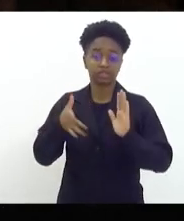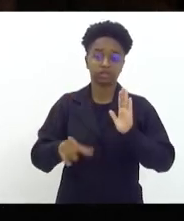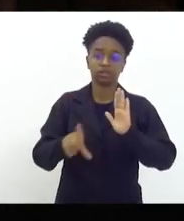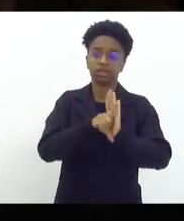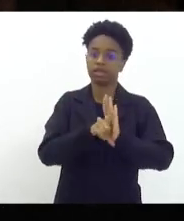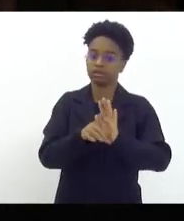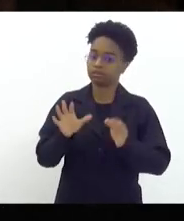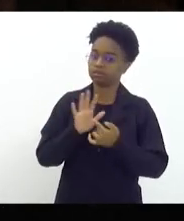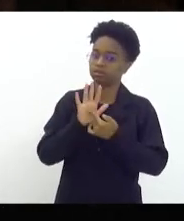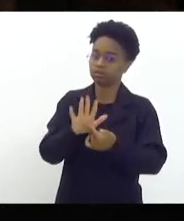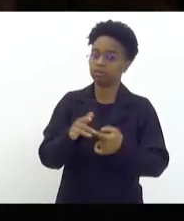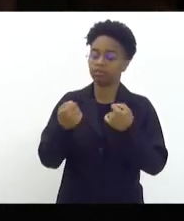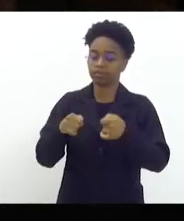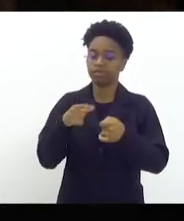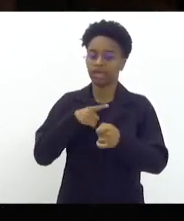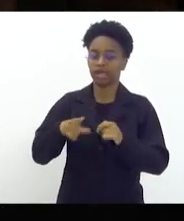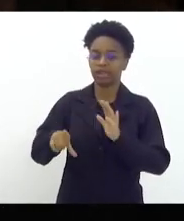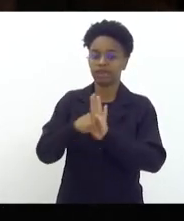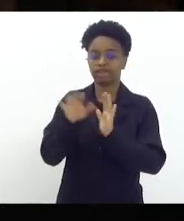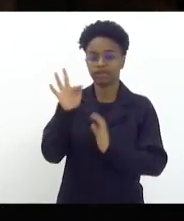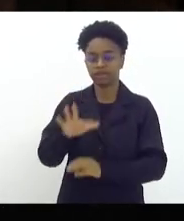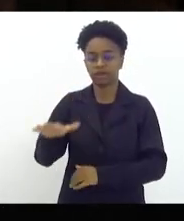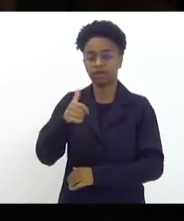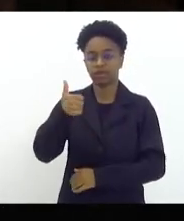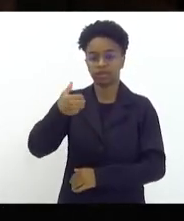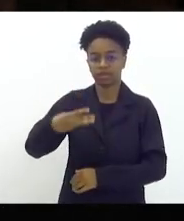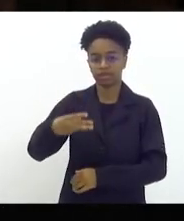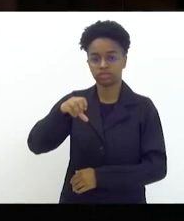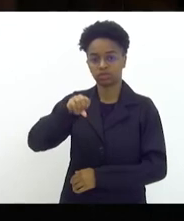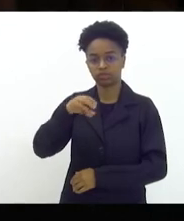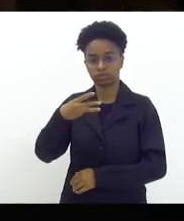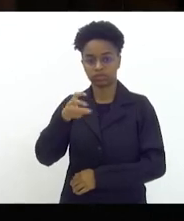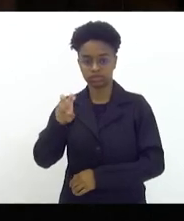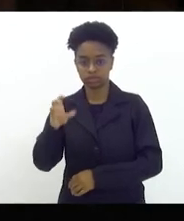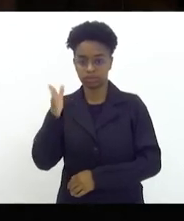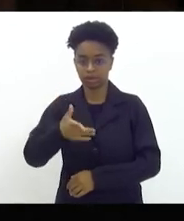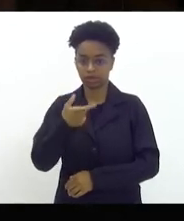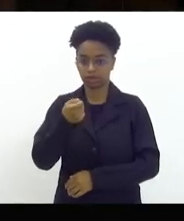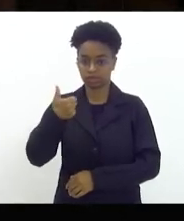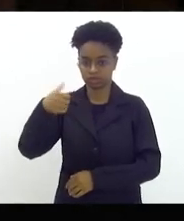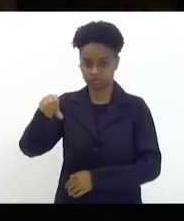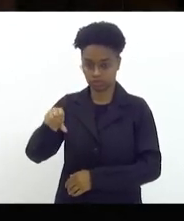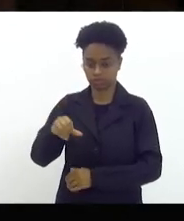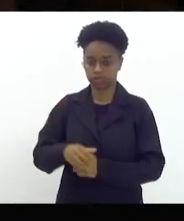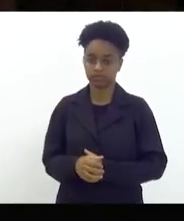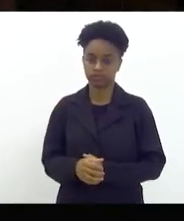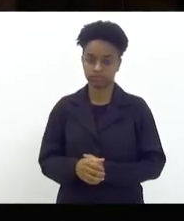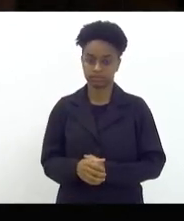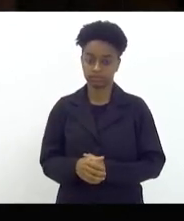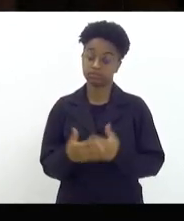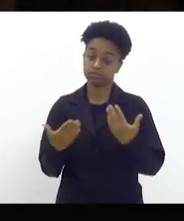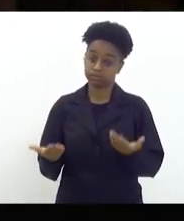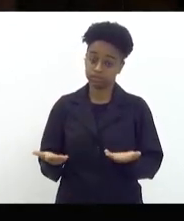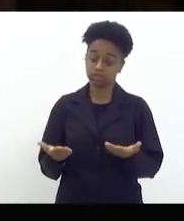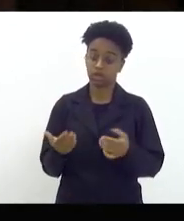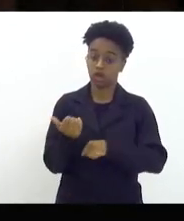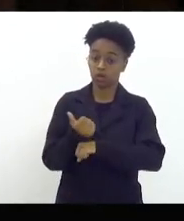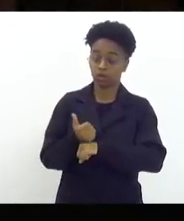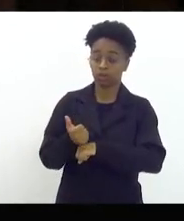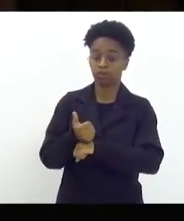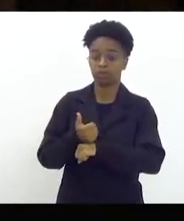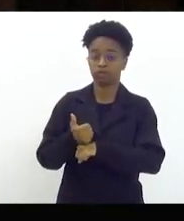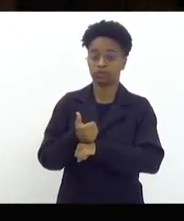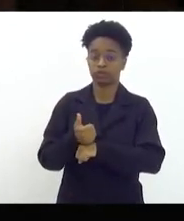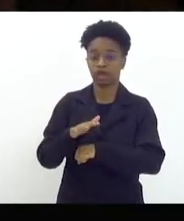contemplada pela lei federal 13.935/ 2019 Então os profissionais da